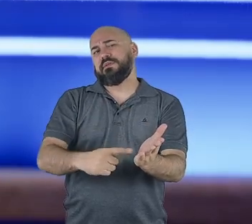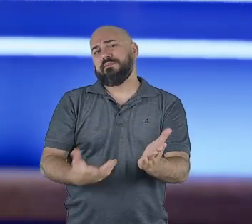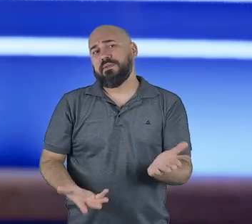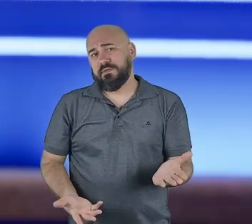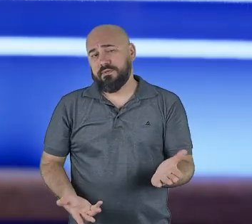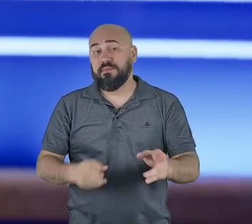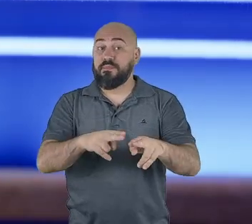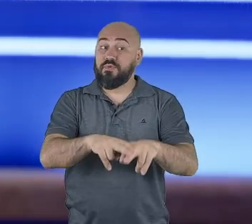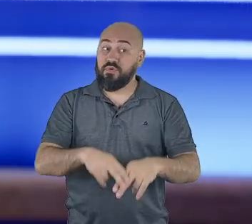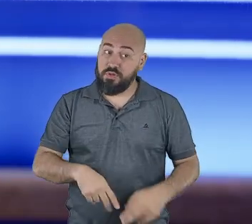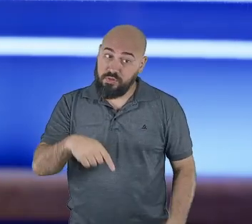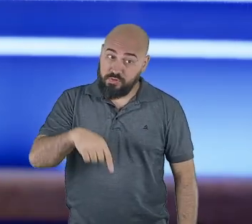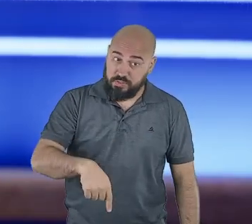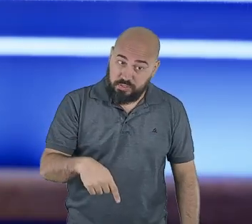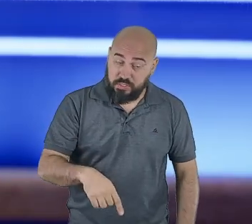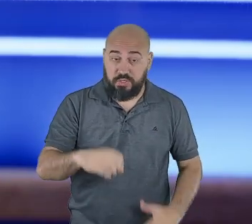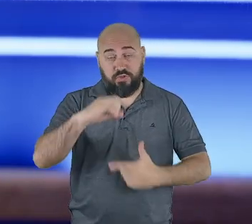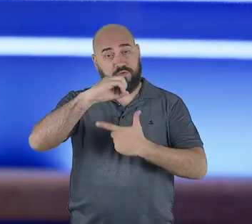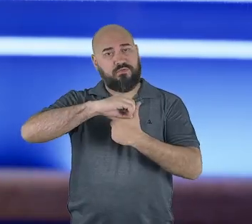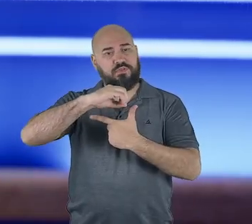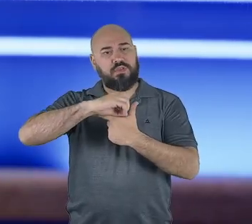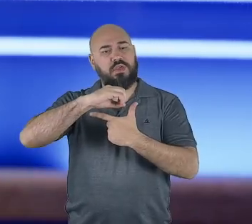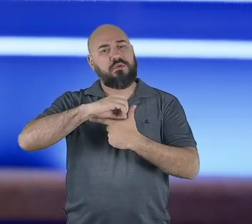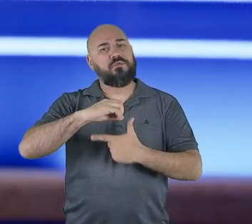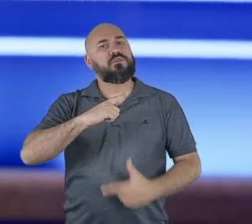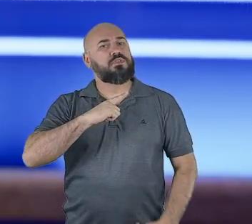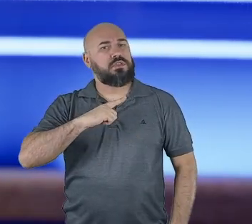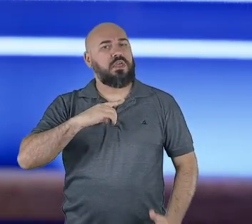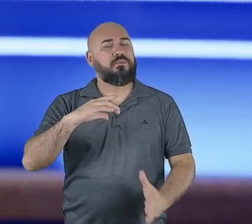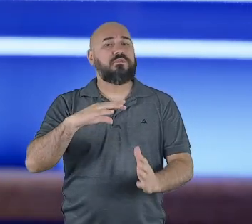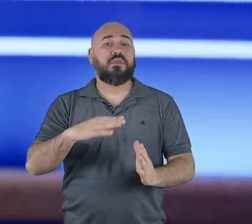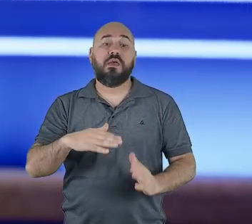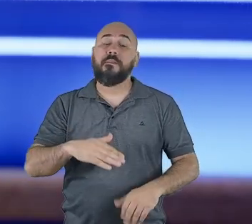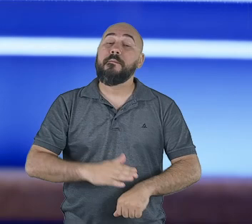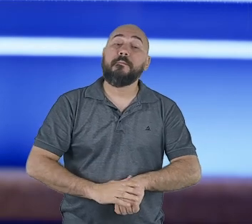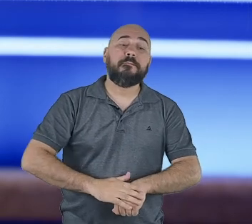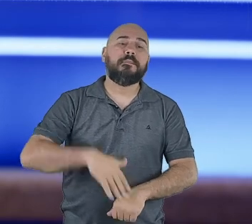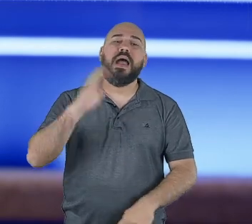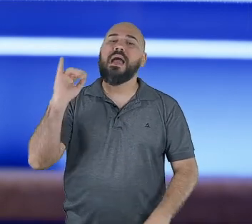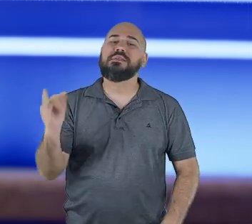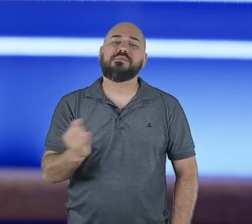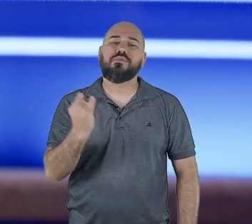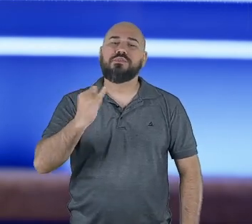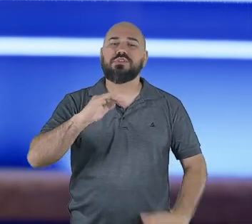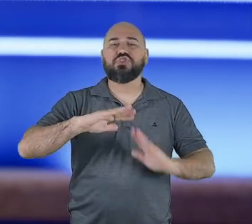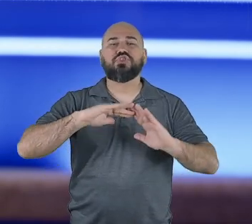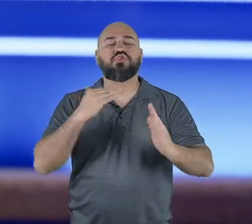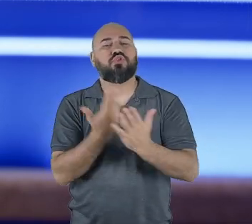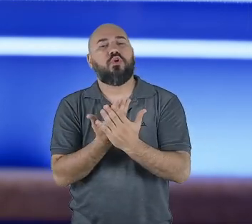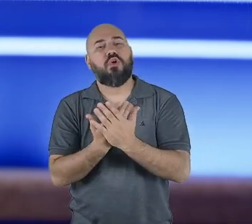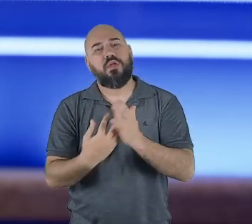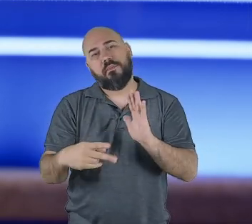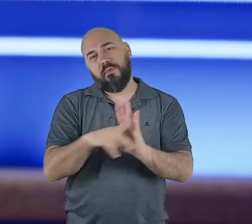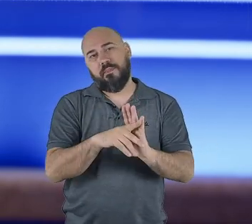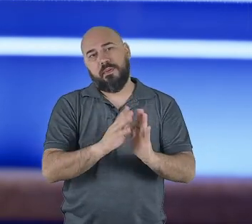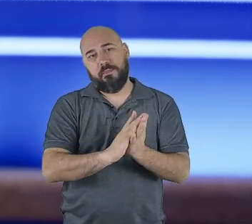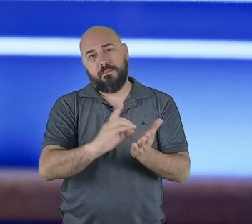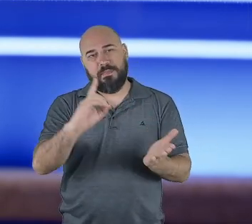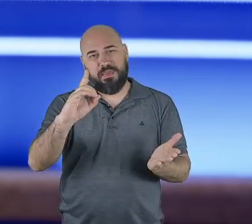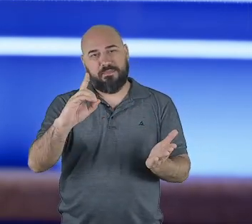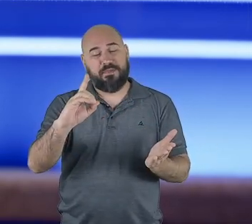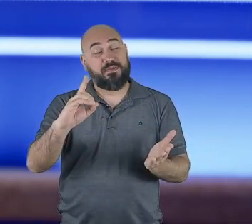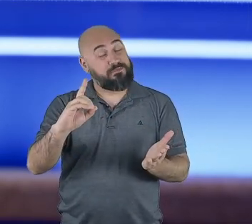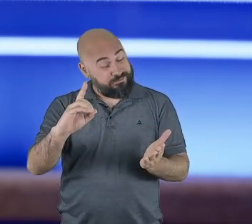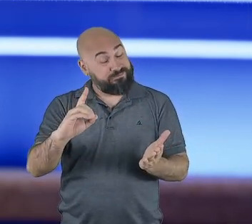por isso que na Novo Tempo nós mantemos a maior e melhor escola bíblica do mundo. É isso